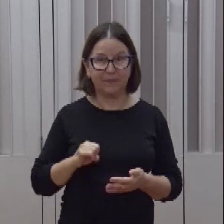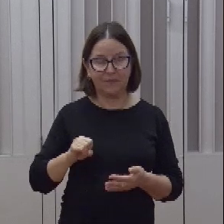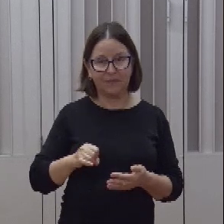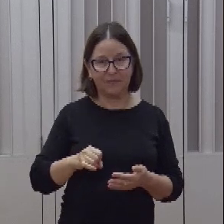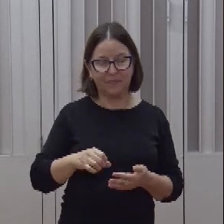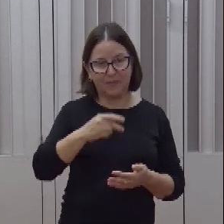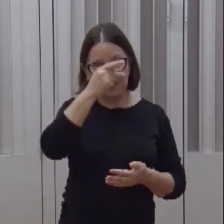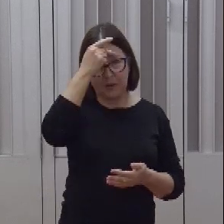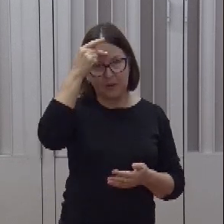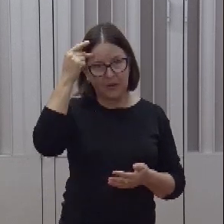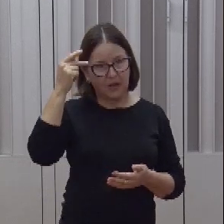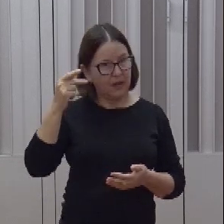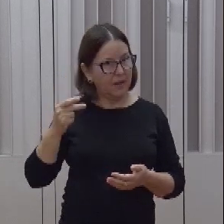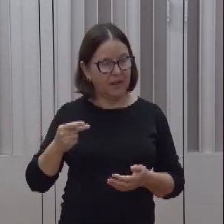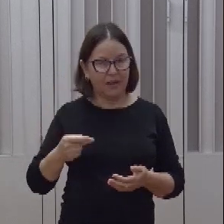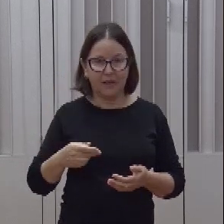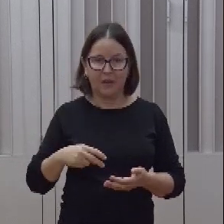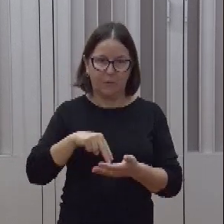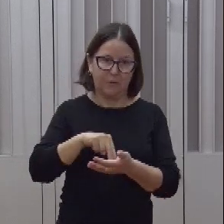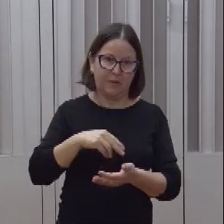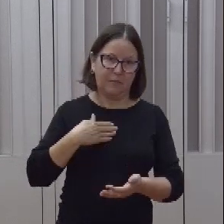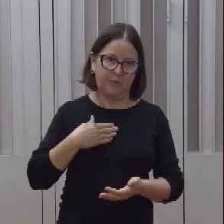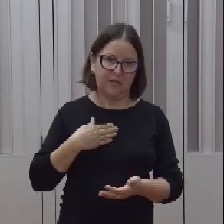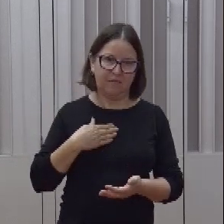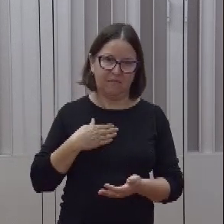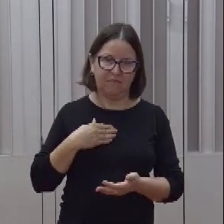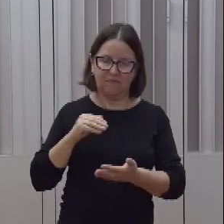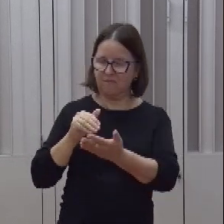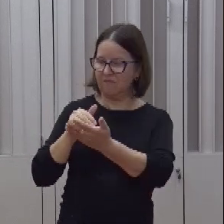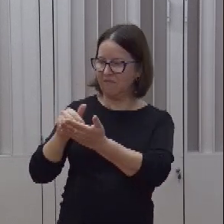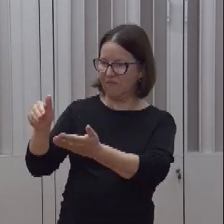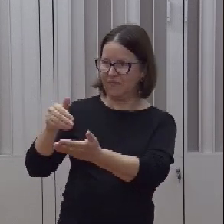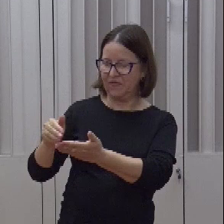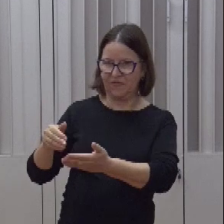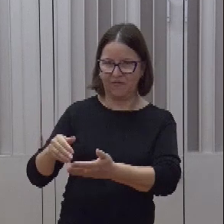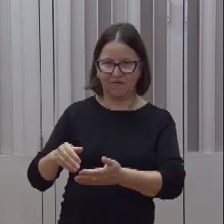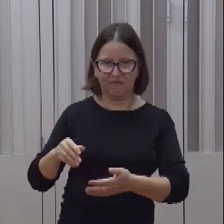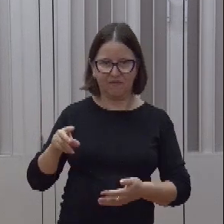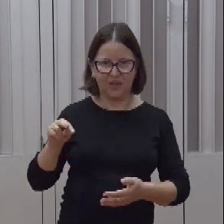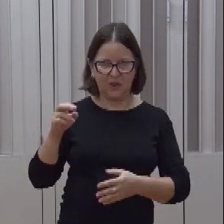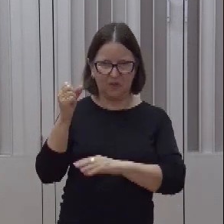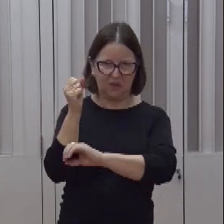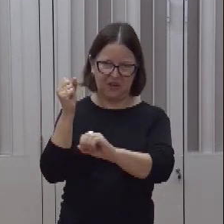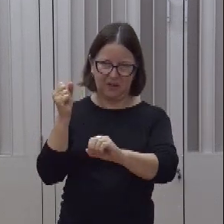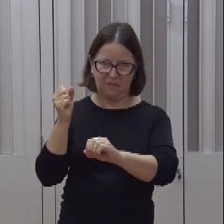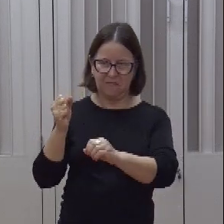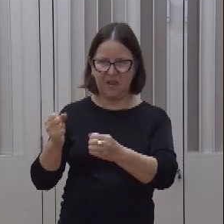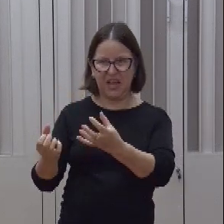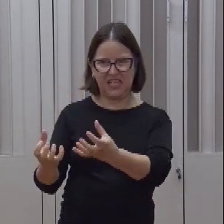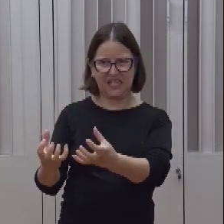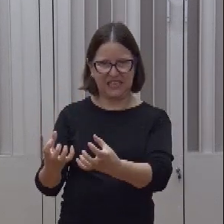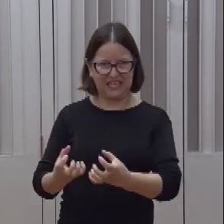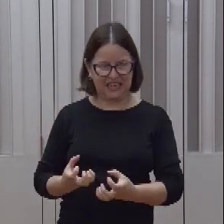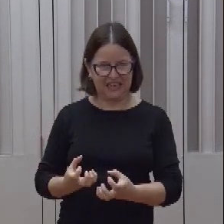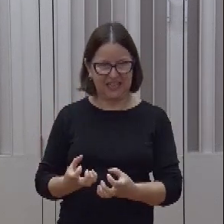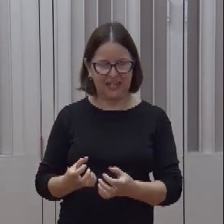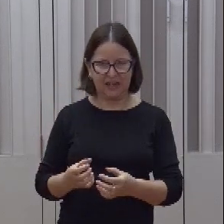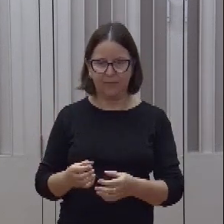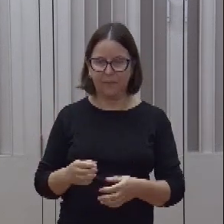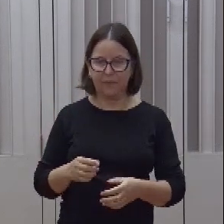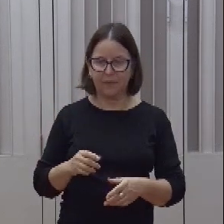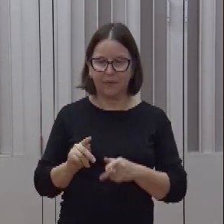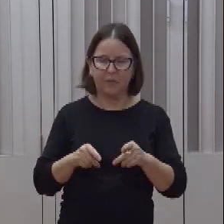Se alguém não permanecer em mim, será lançado fora à semelhança do ramo, e secará. E o apanham, lançam